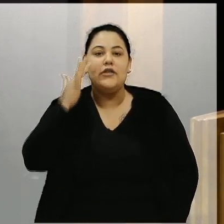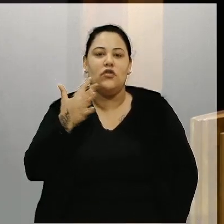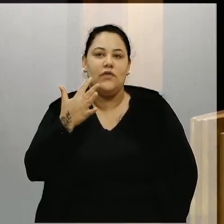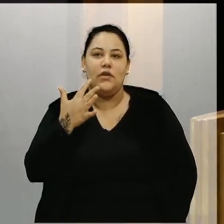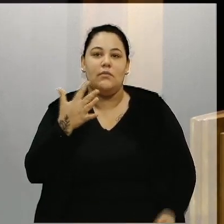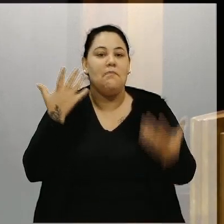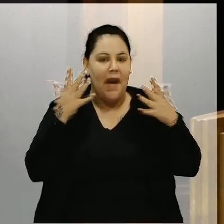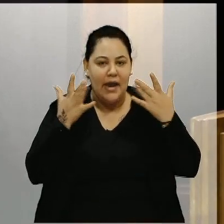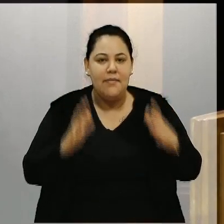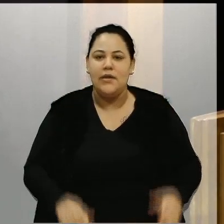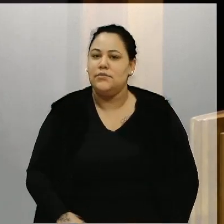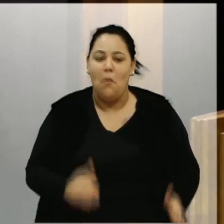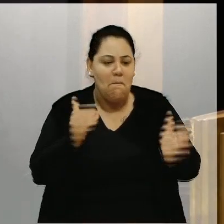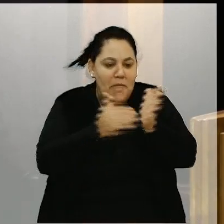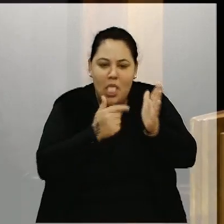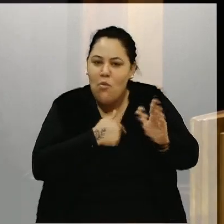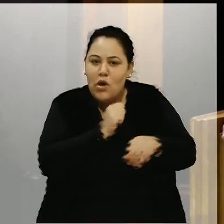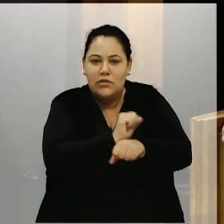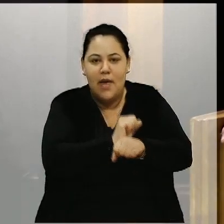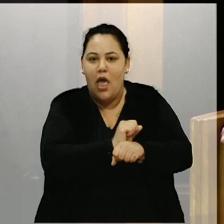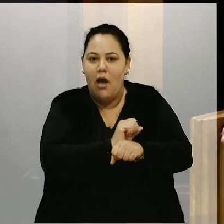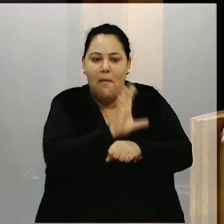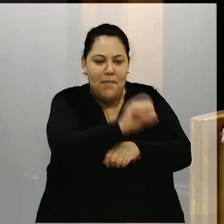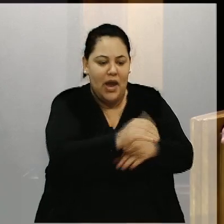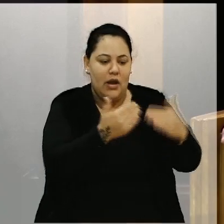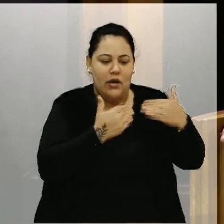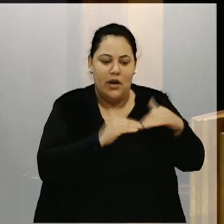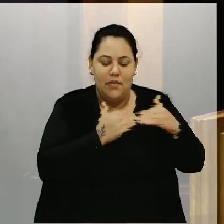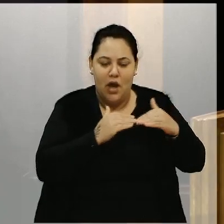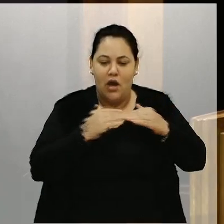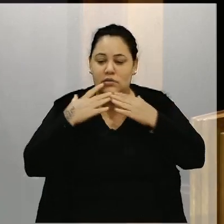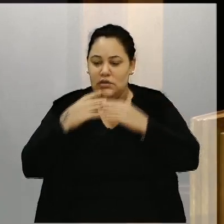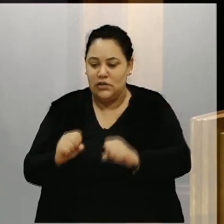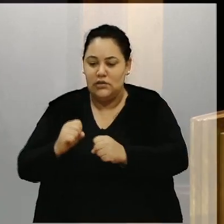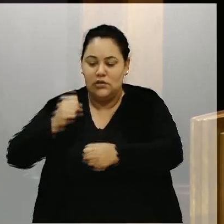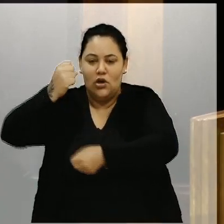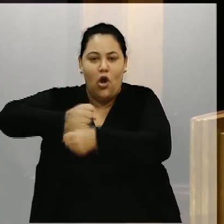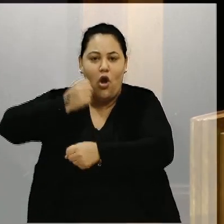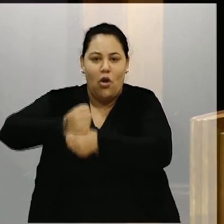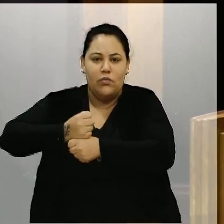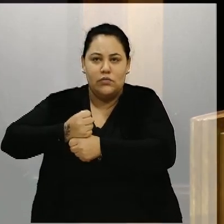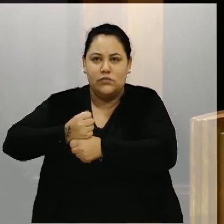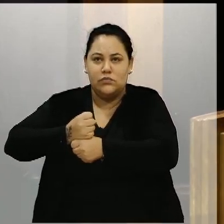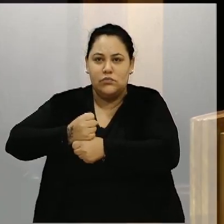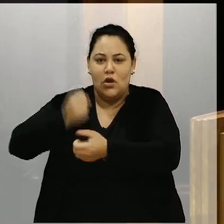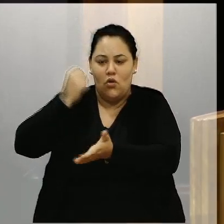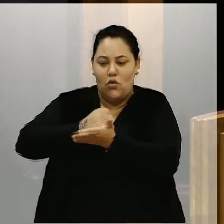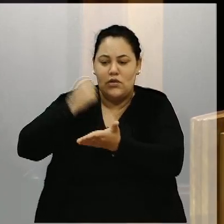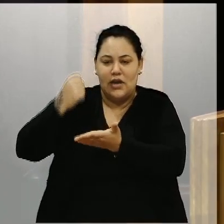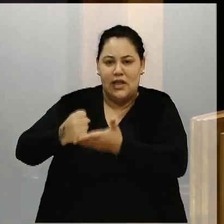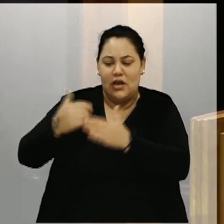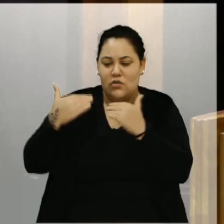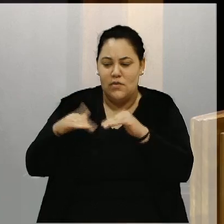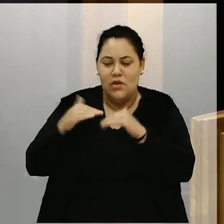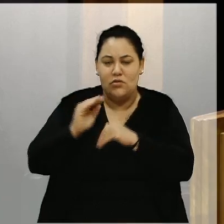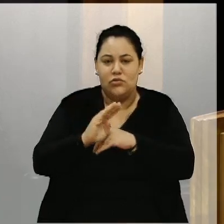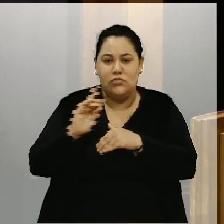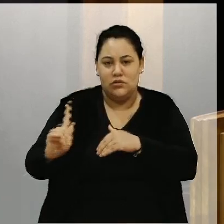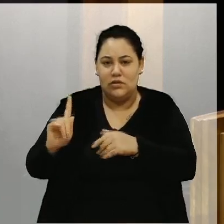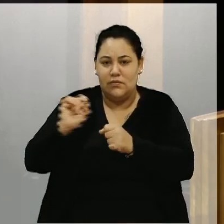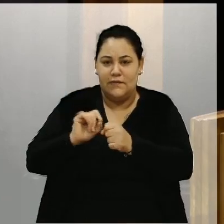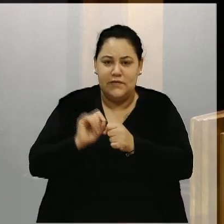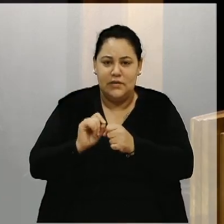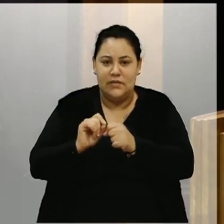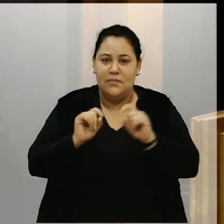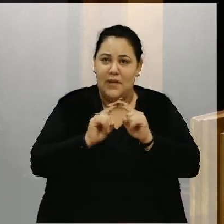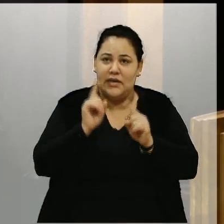esperava. Pegaram lá um caminhão que era da Secretaria de Obras para ajudar, contrataram um caminhão lá de Bento Gonçalves para fazer, mas graças a